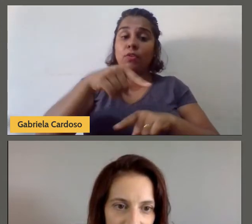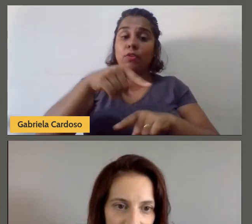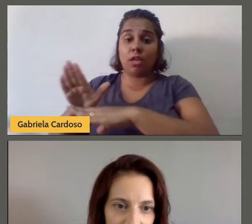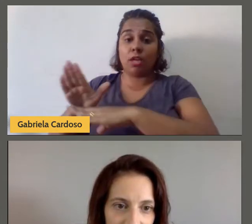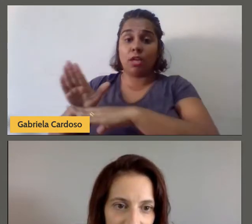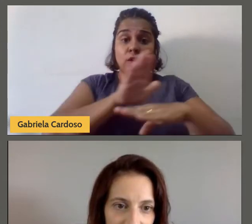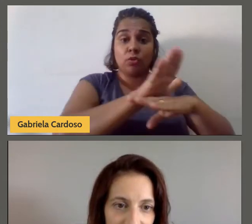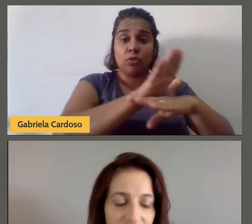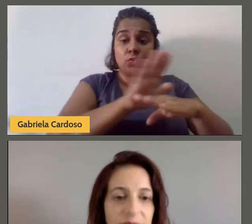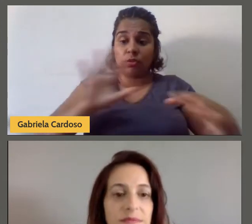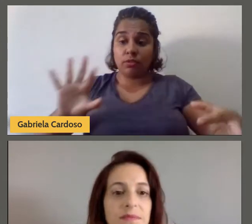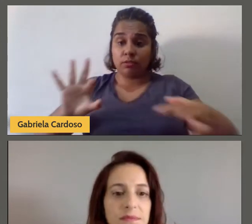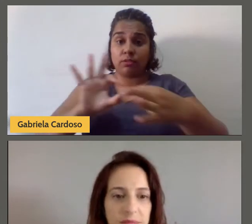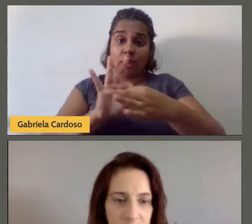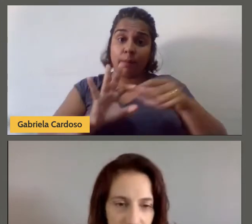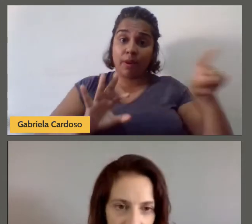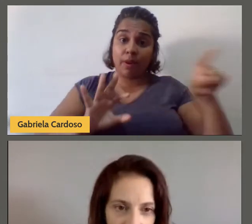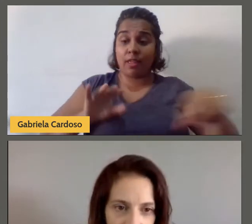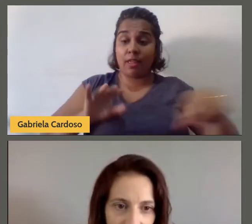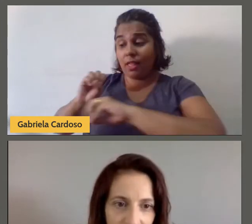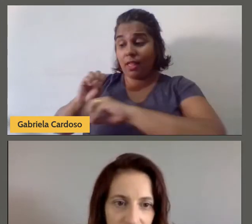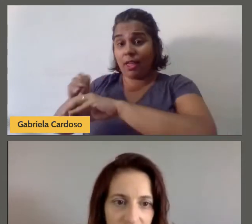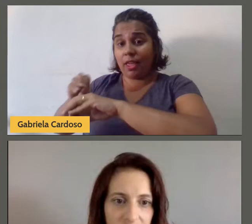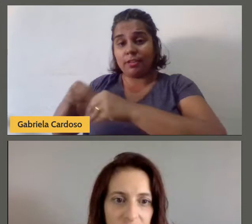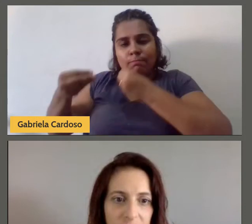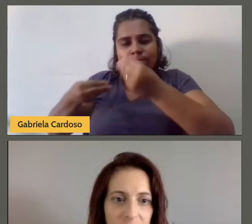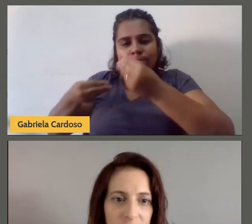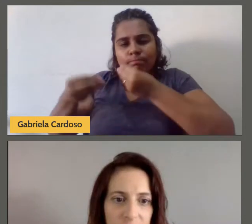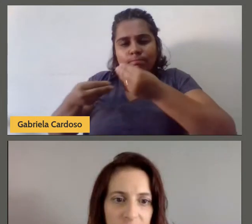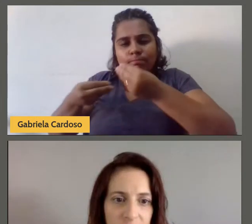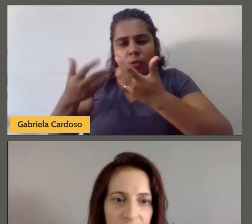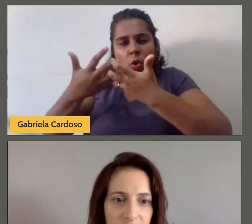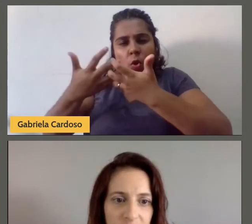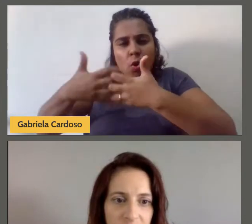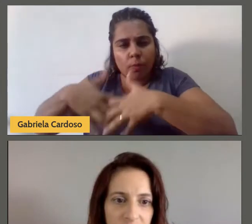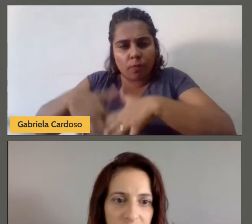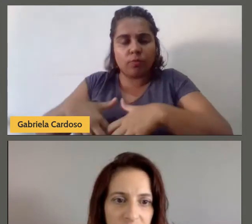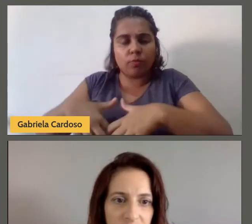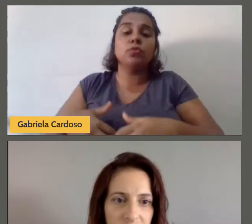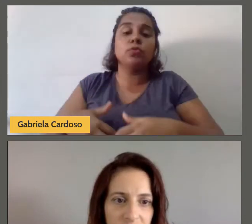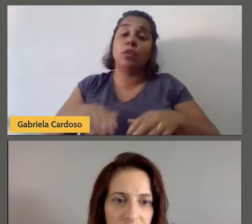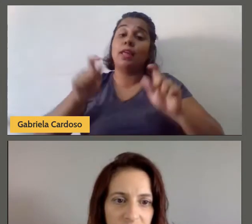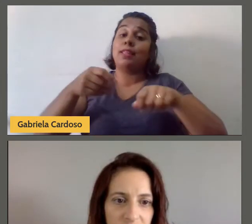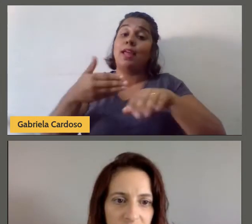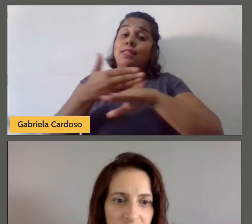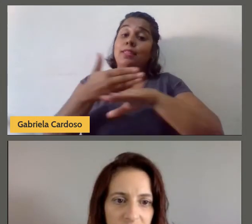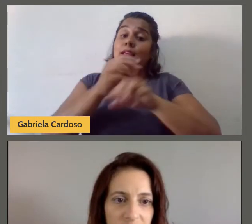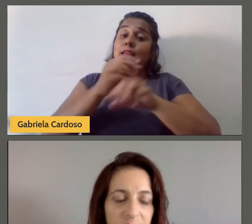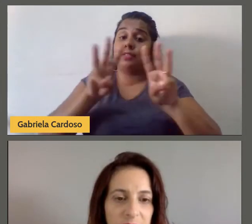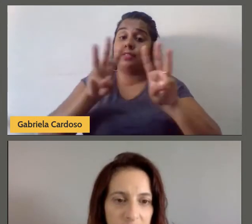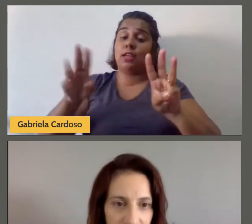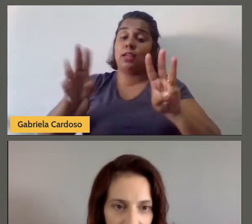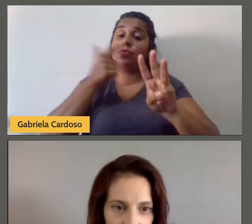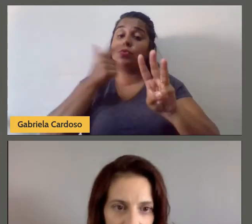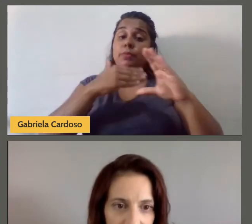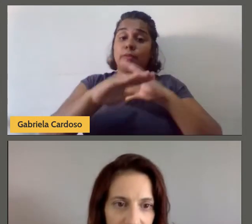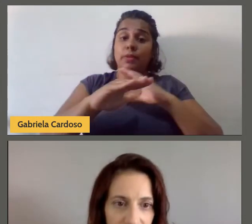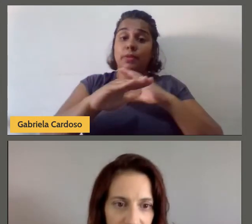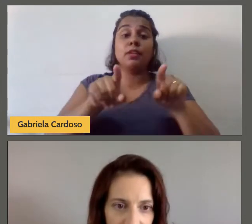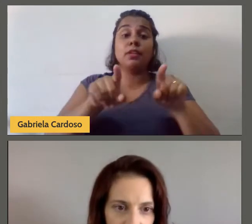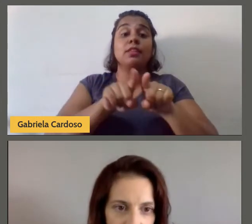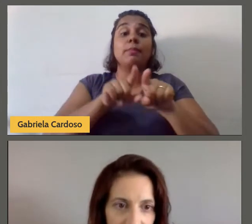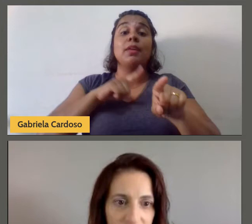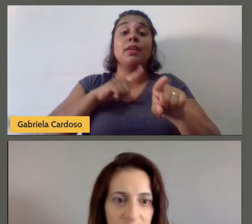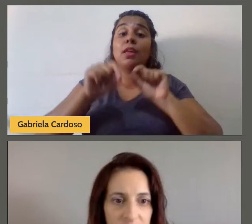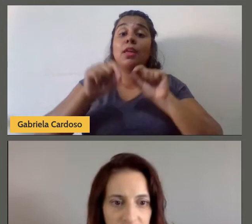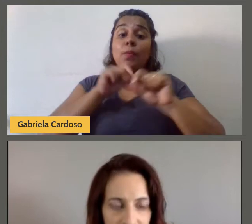para mentoria. Então, pode entrar no nosso site, mandar um e-mail. A gente tem também um programa que chama Meu Amigo Refugiado, que a gente conecta famílias